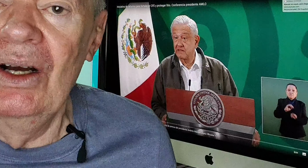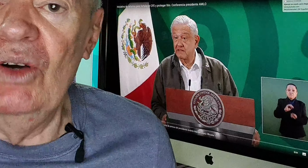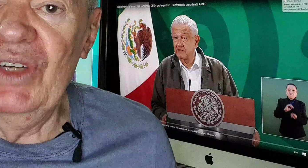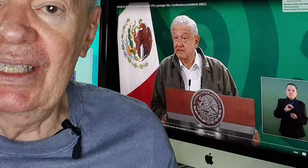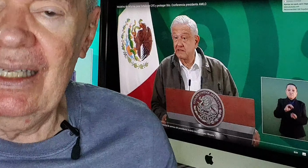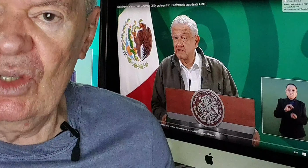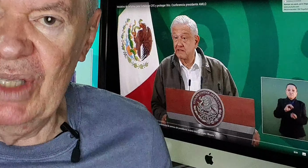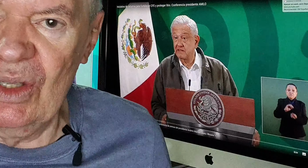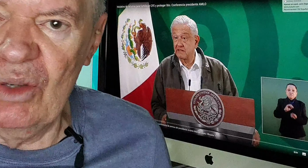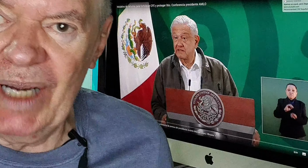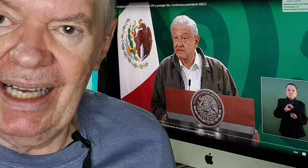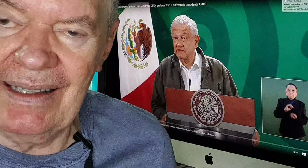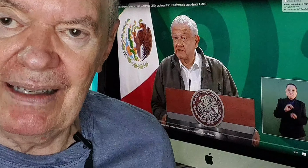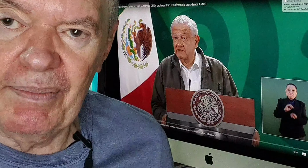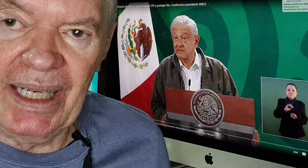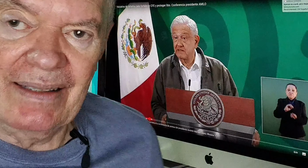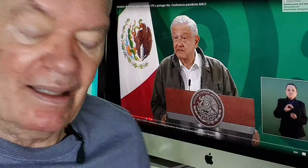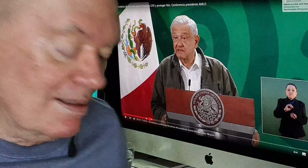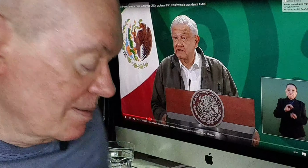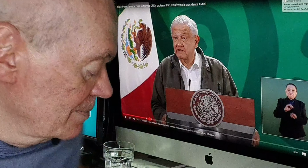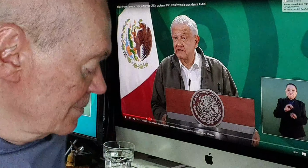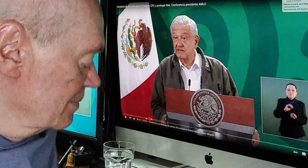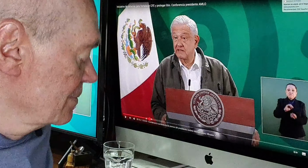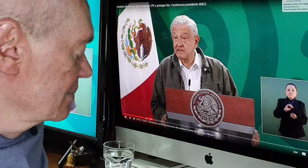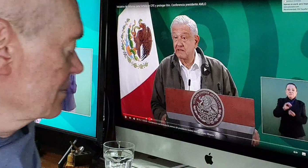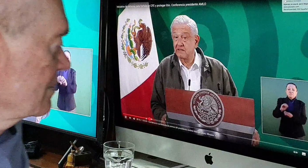de oferecer subsídio para essas empresas.